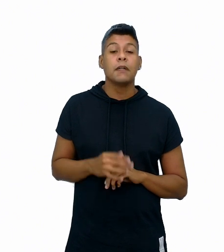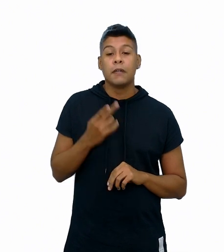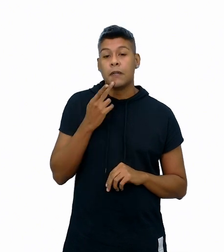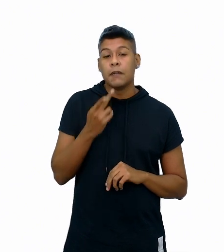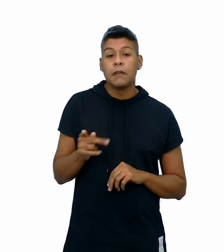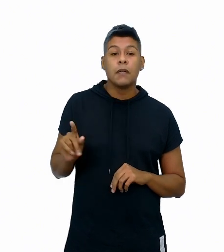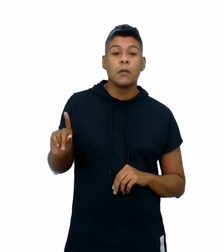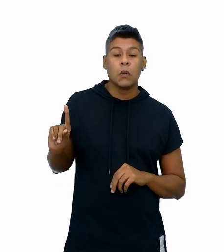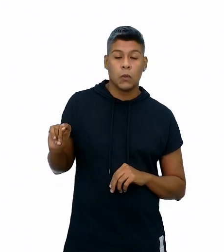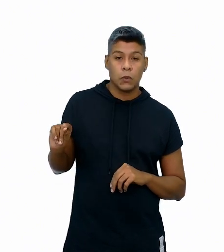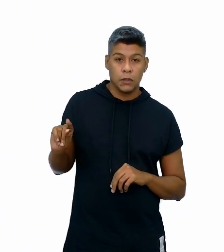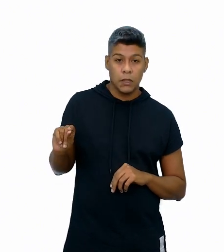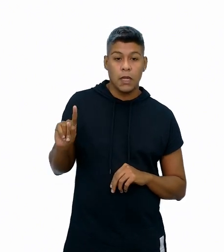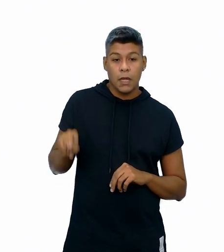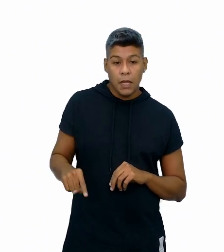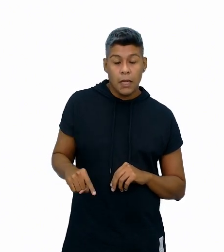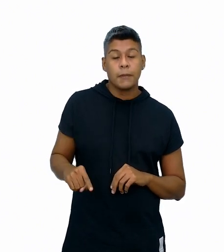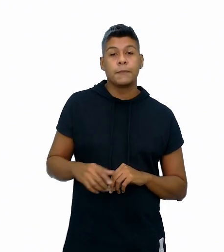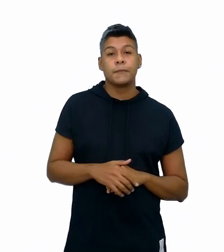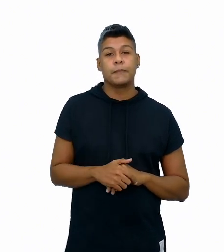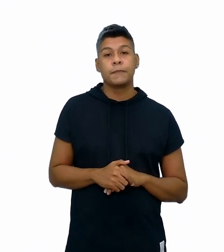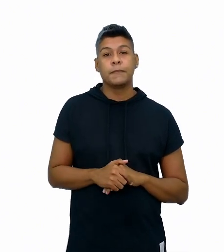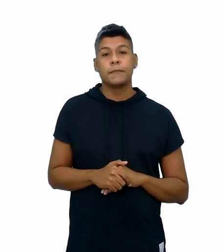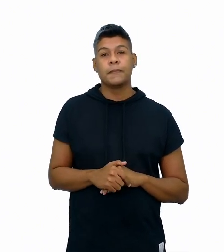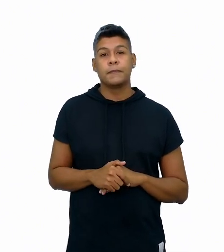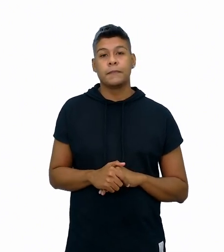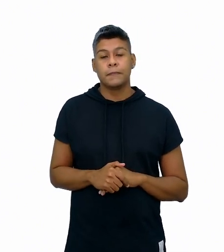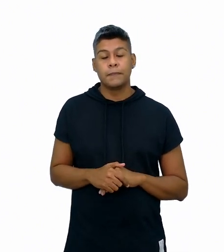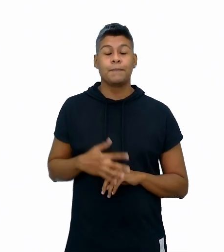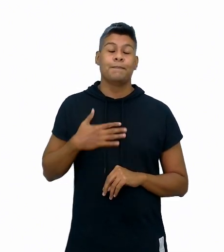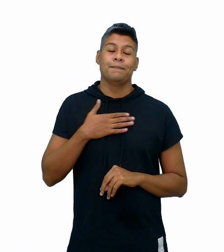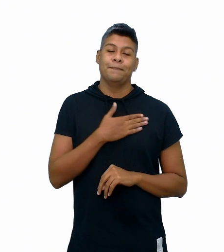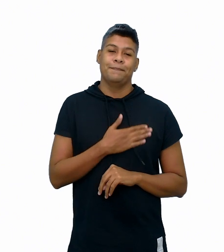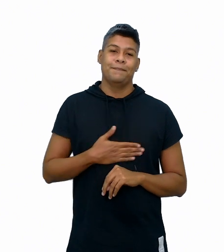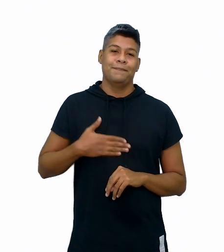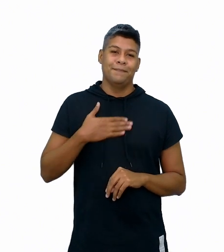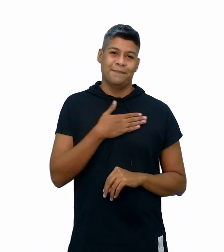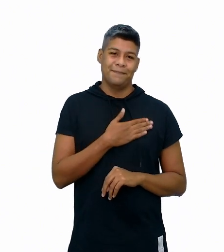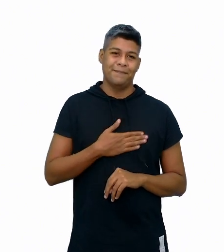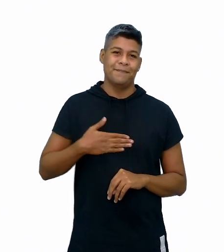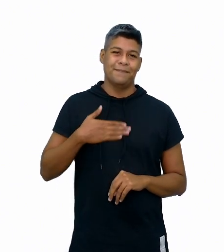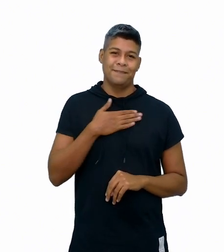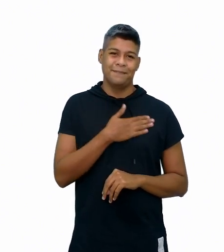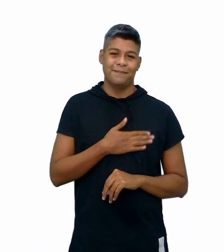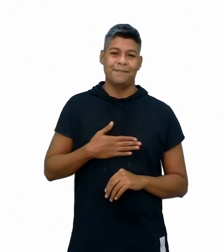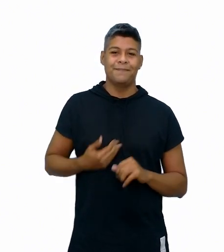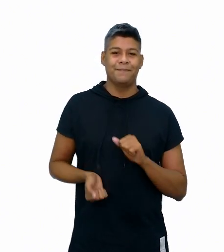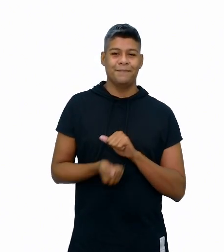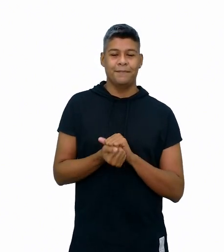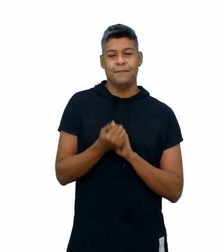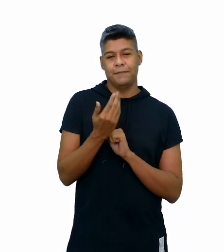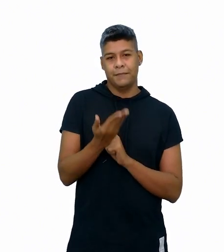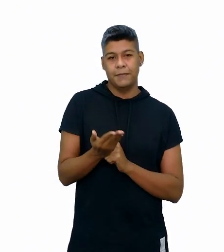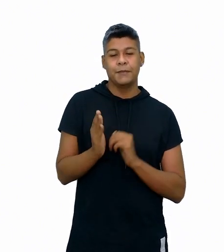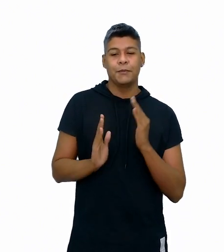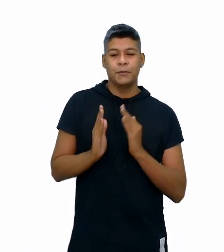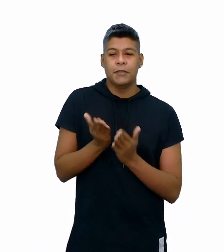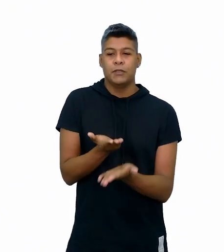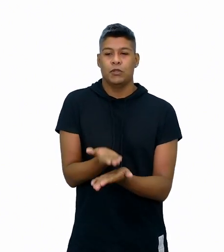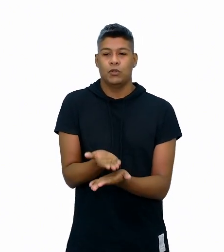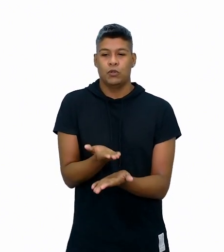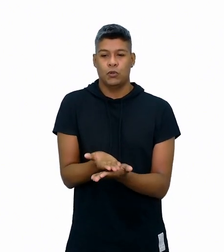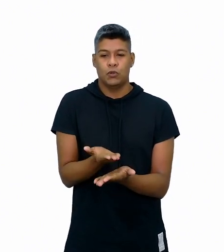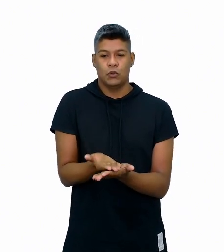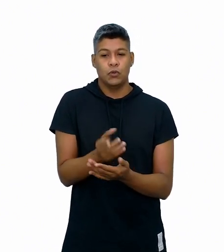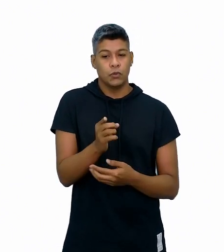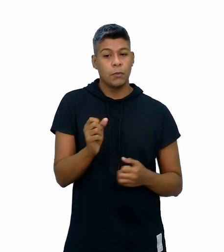que muito prazeroso estar com vocês neste momento de estudo, que